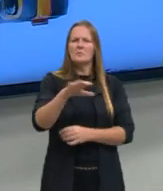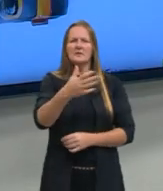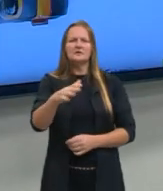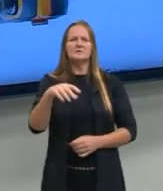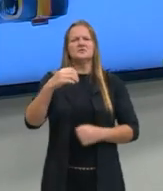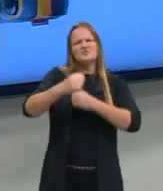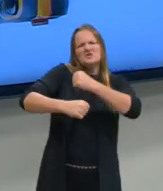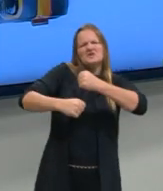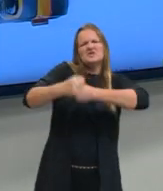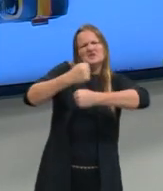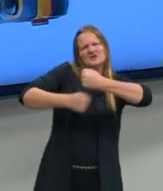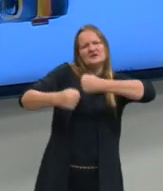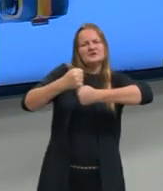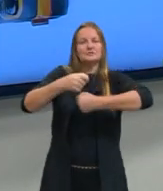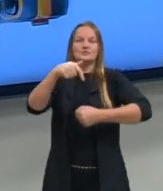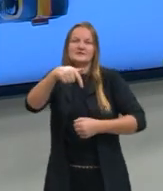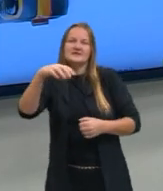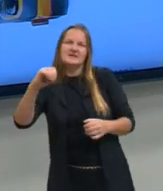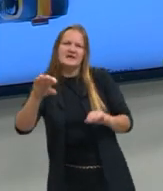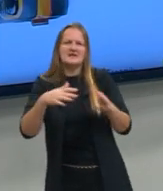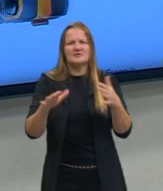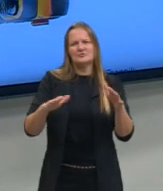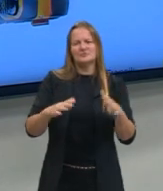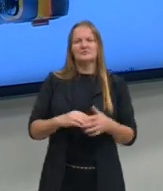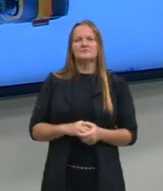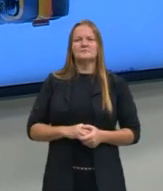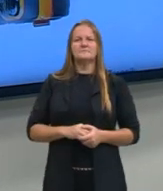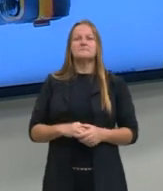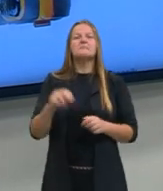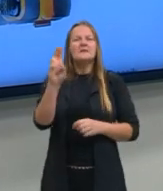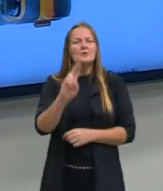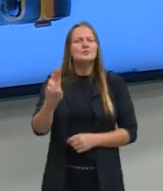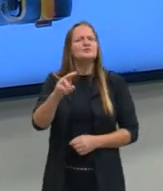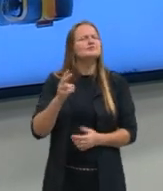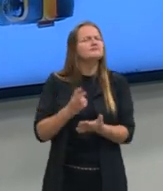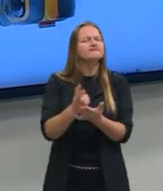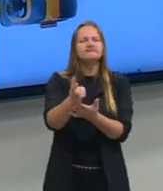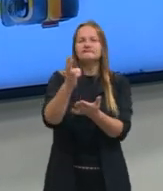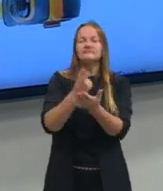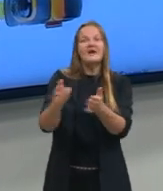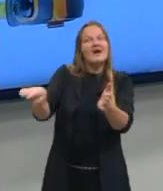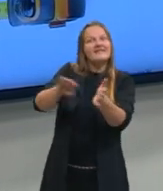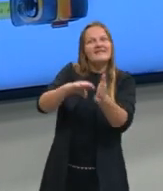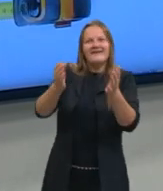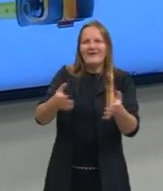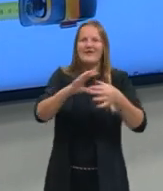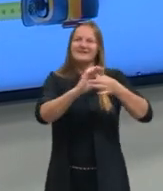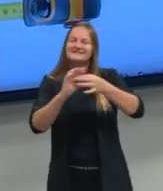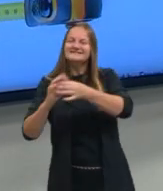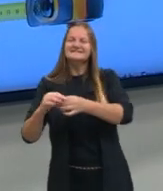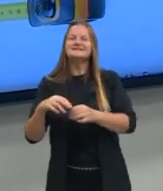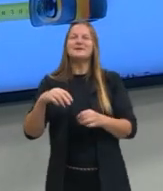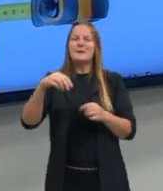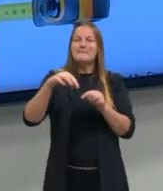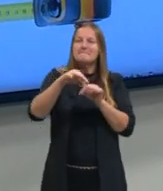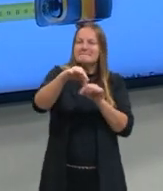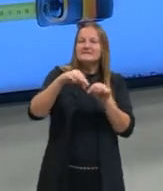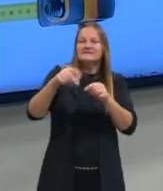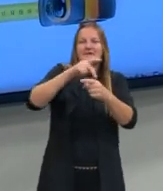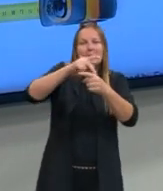dos anos 70 né e a gente utiliza ele até hoje eles são medidas então